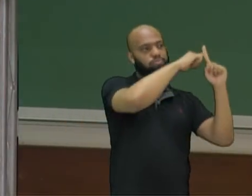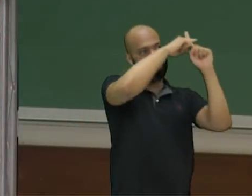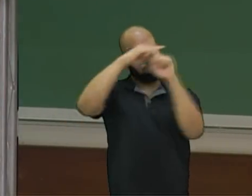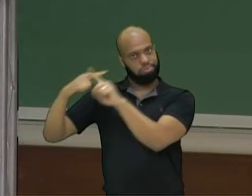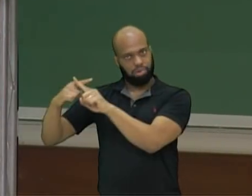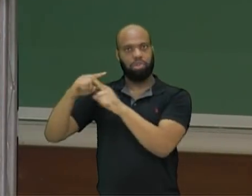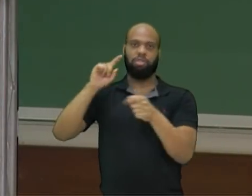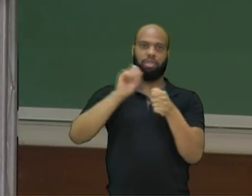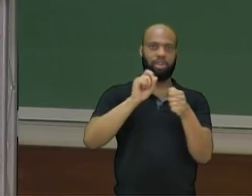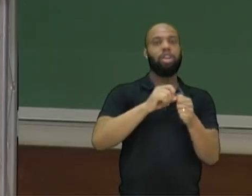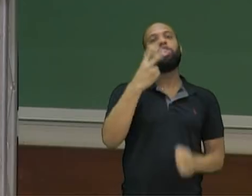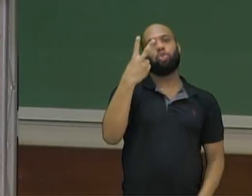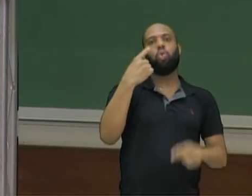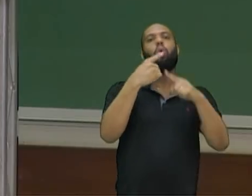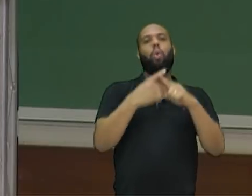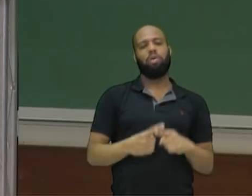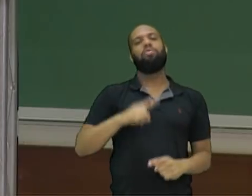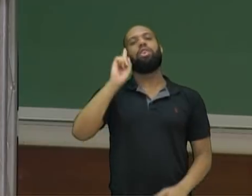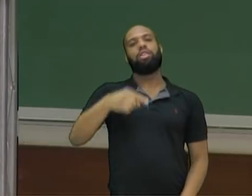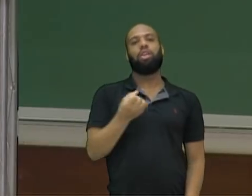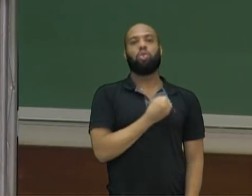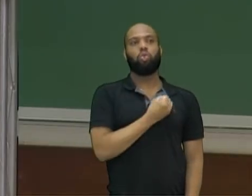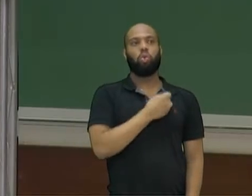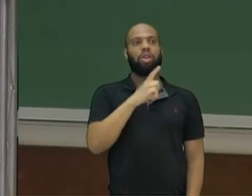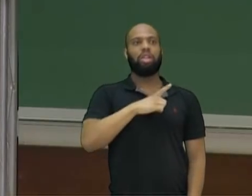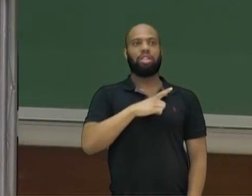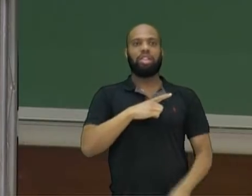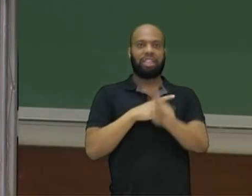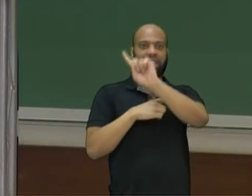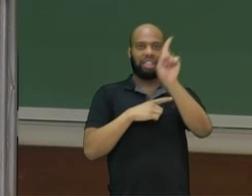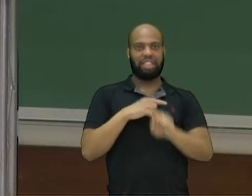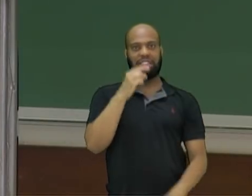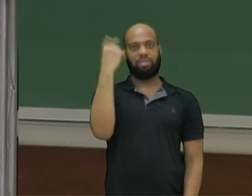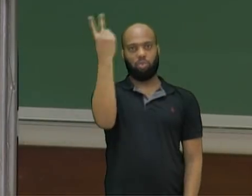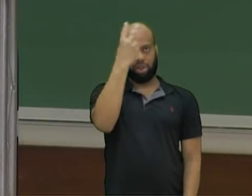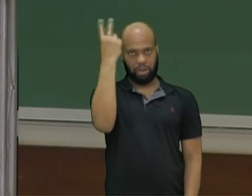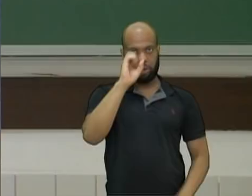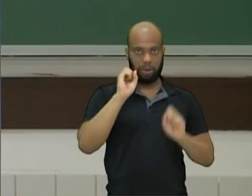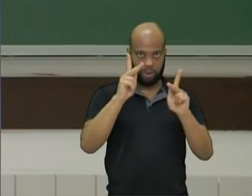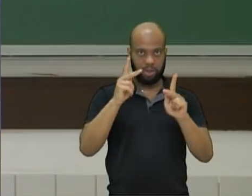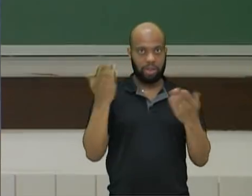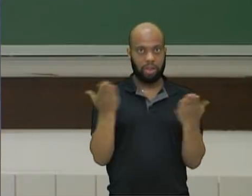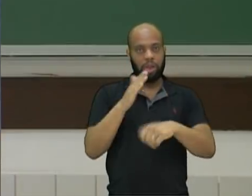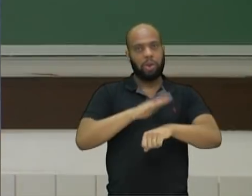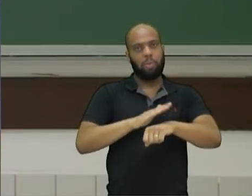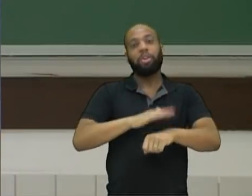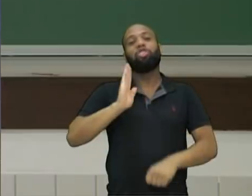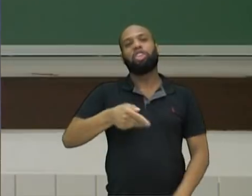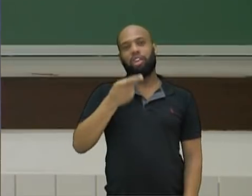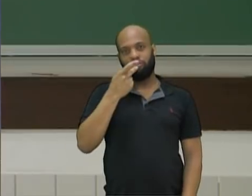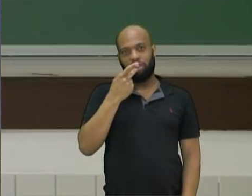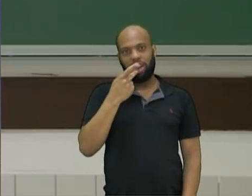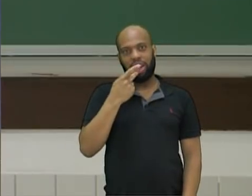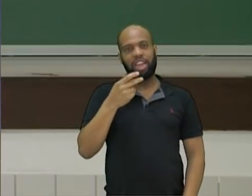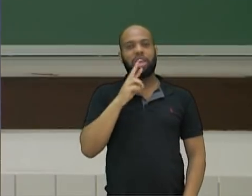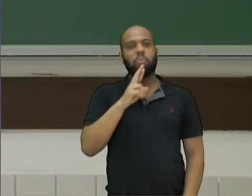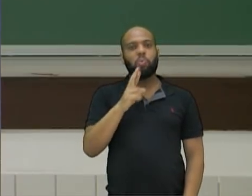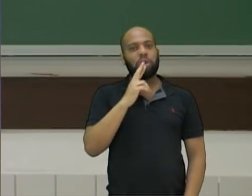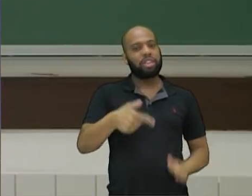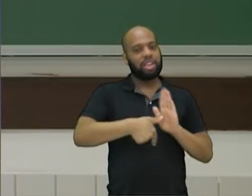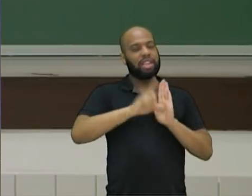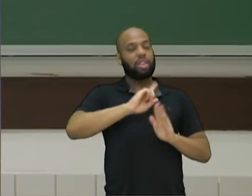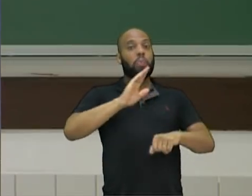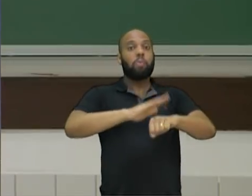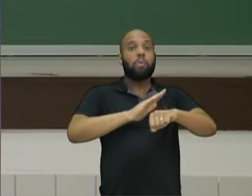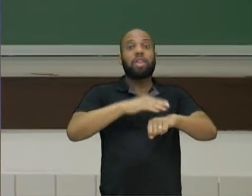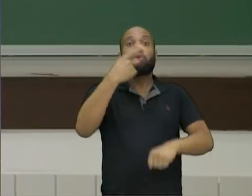z 2 vezes, que é o número que está no expoente. Ok? Acho que eu já falei demais, não vou resolver antes, eu vou